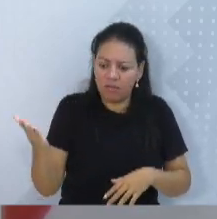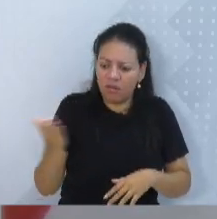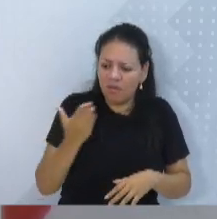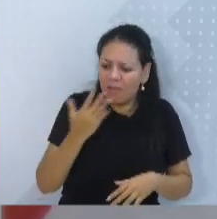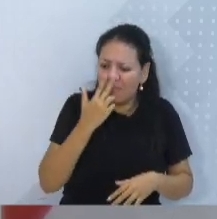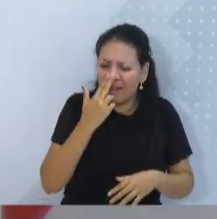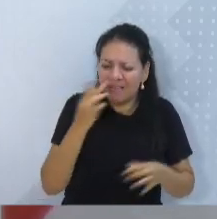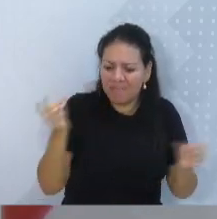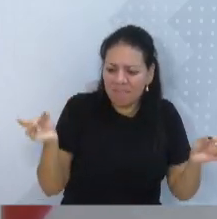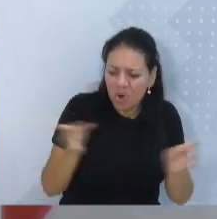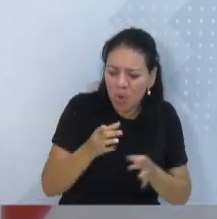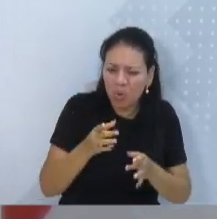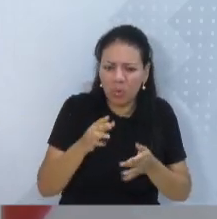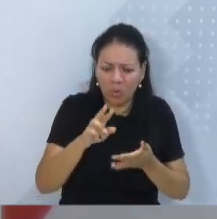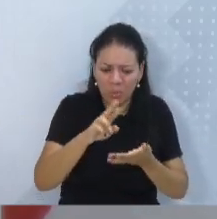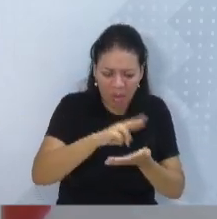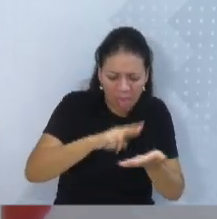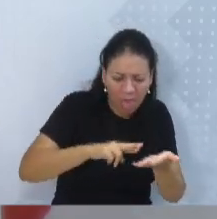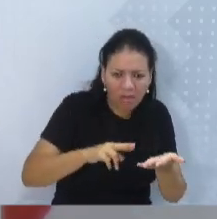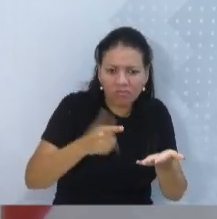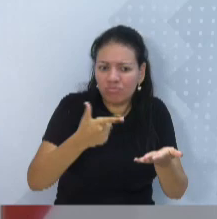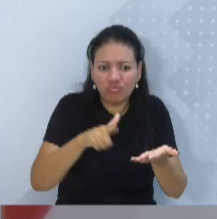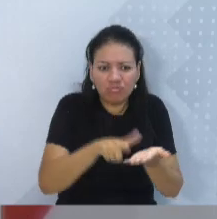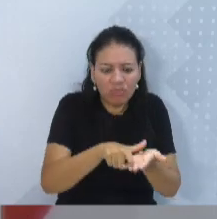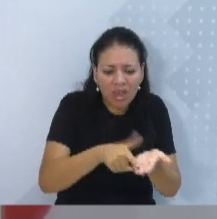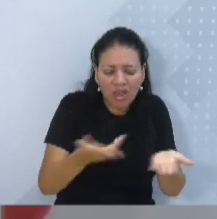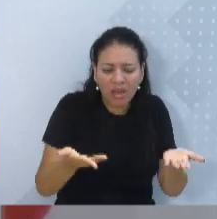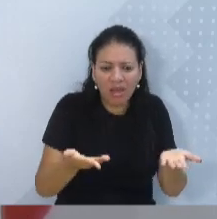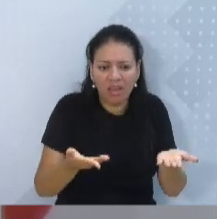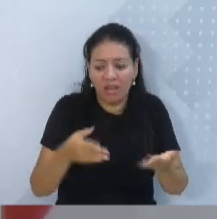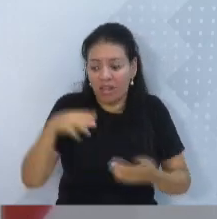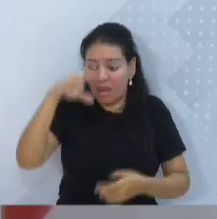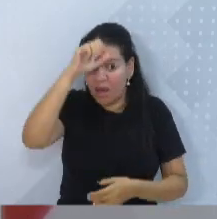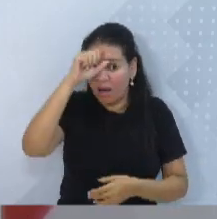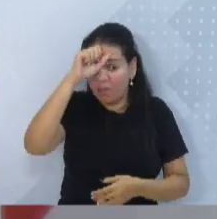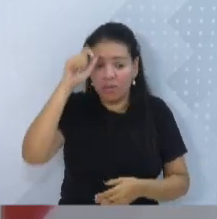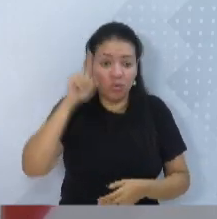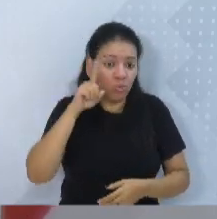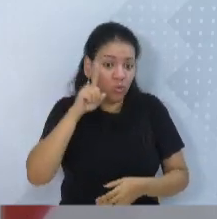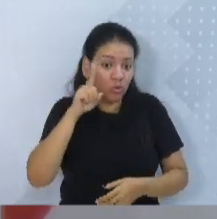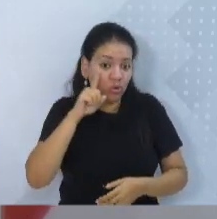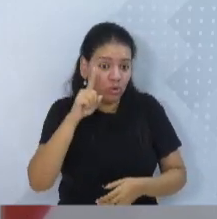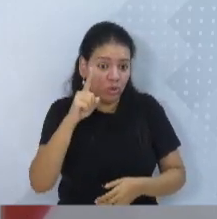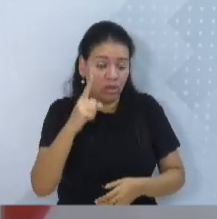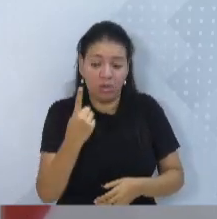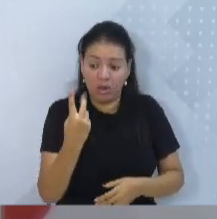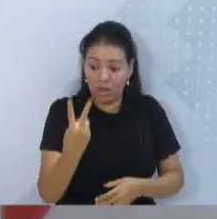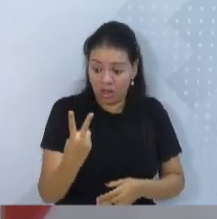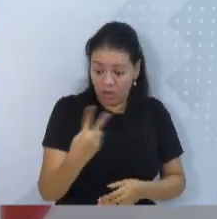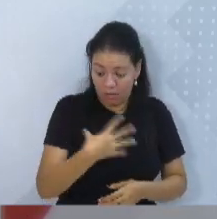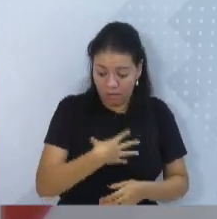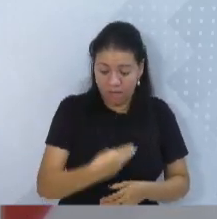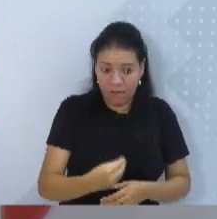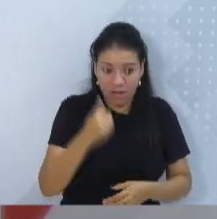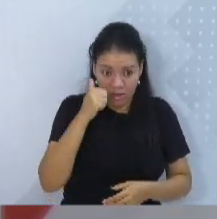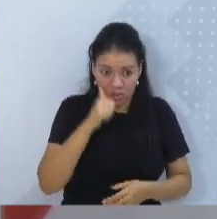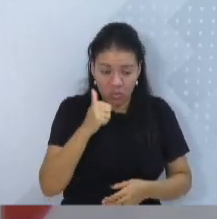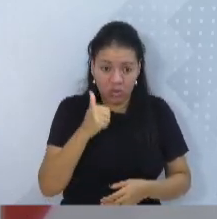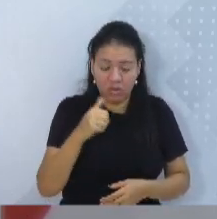nasce as minhas duas filhas não vieram com manual estou aprendendo todos os dias com as duas então